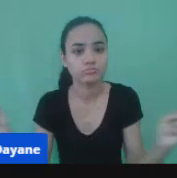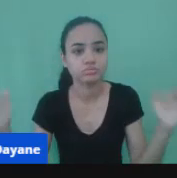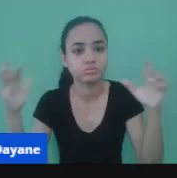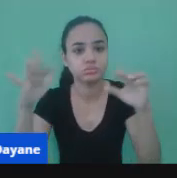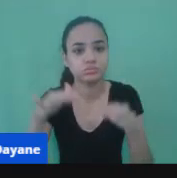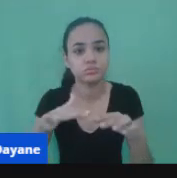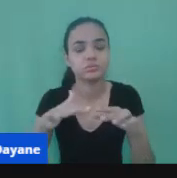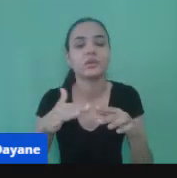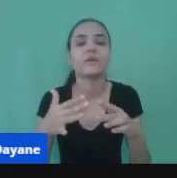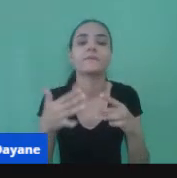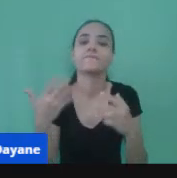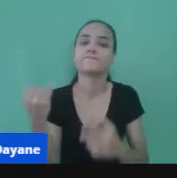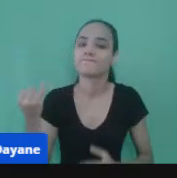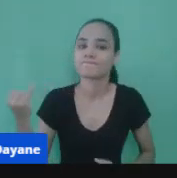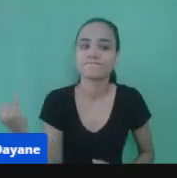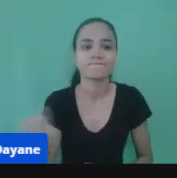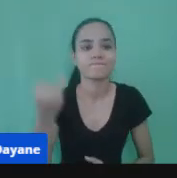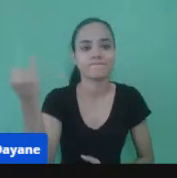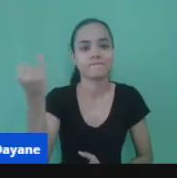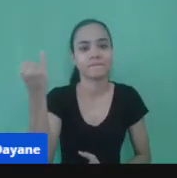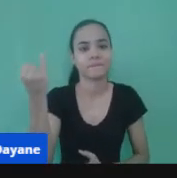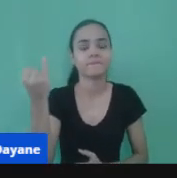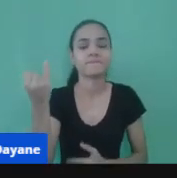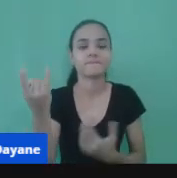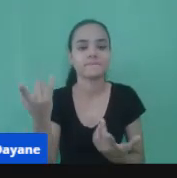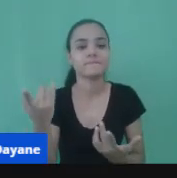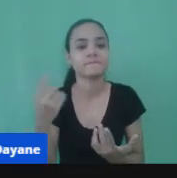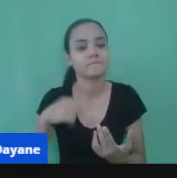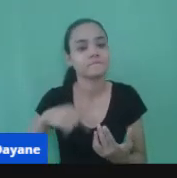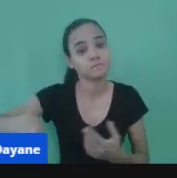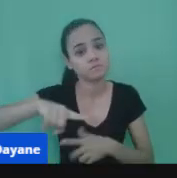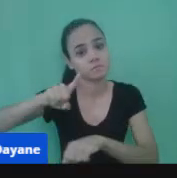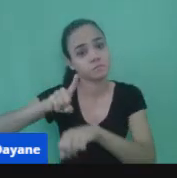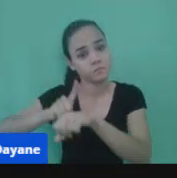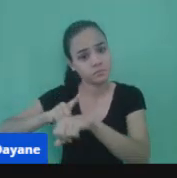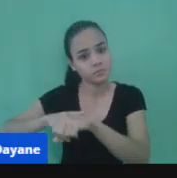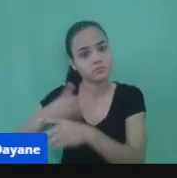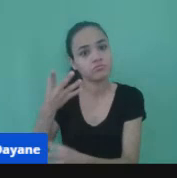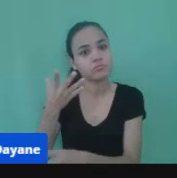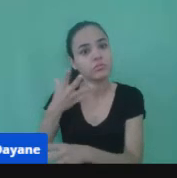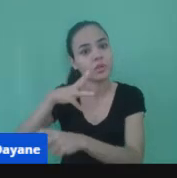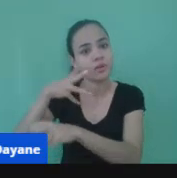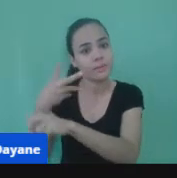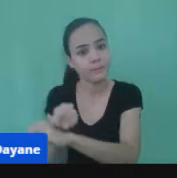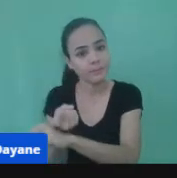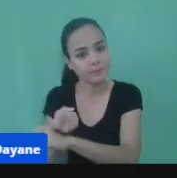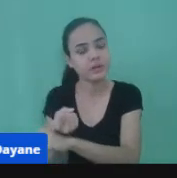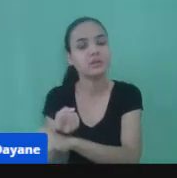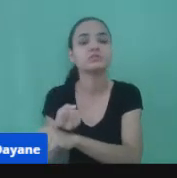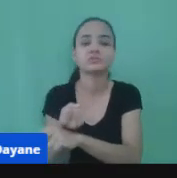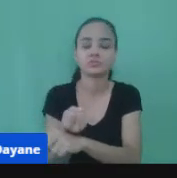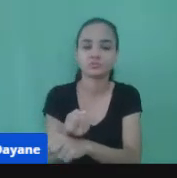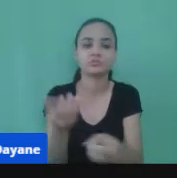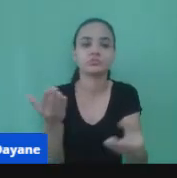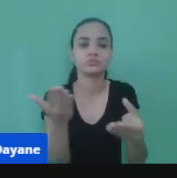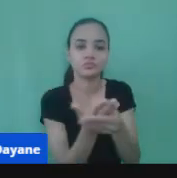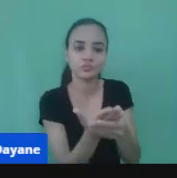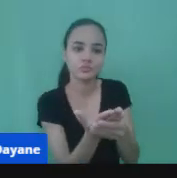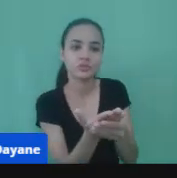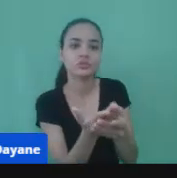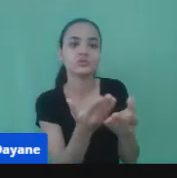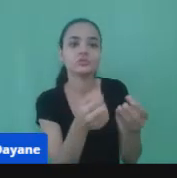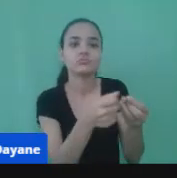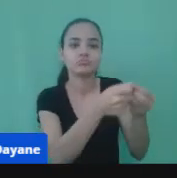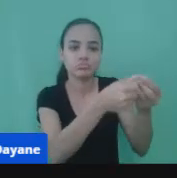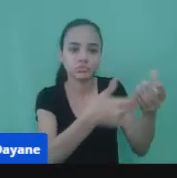vocês tiverem um tempinho, vão lá, baixem o documento relacionado a isso e deem uma lida, né? E aqui ele vai